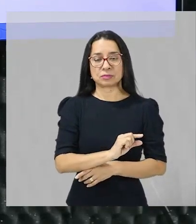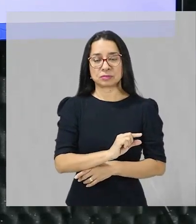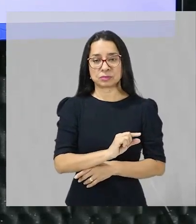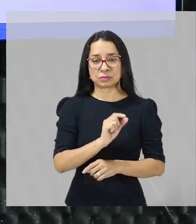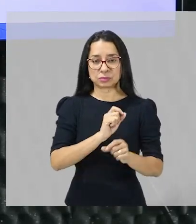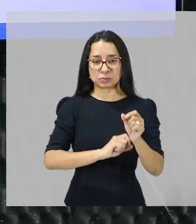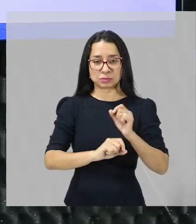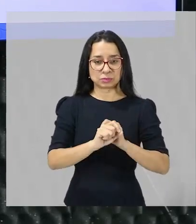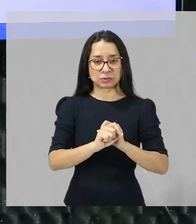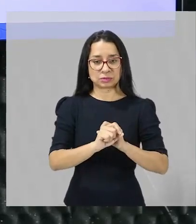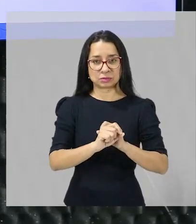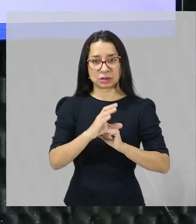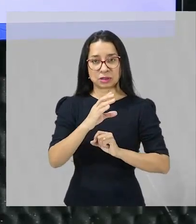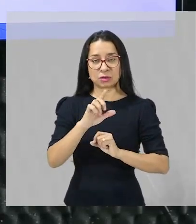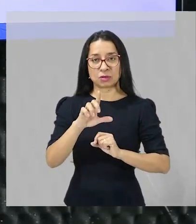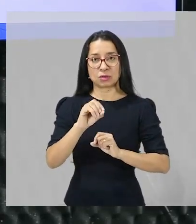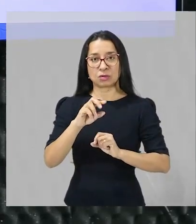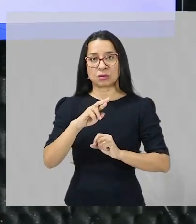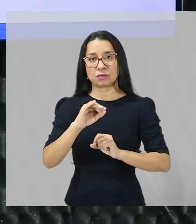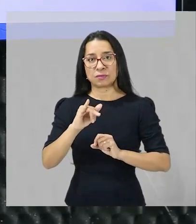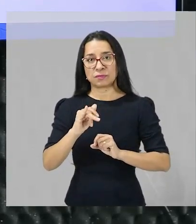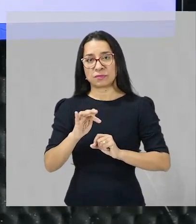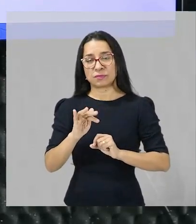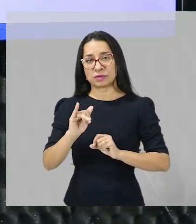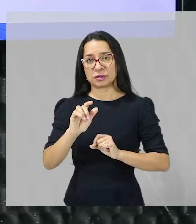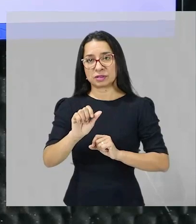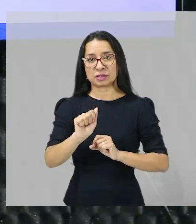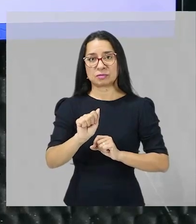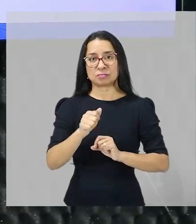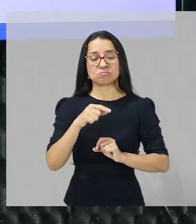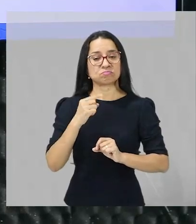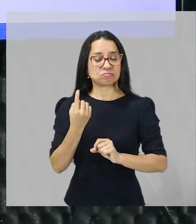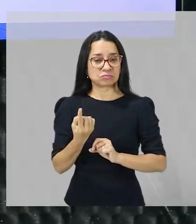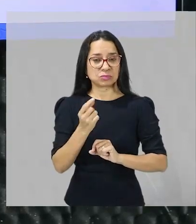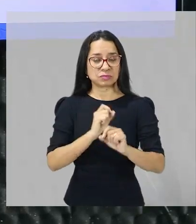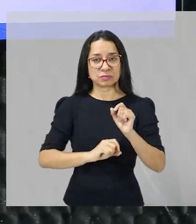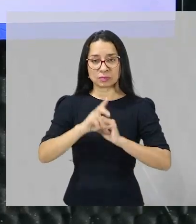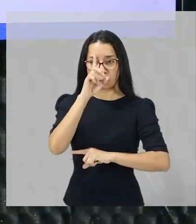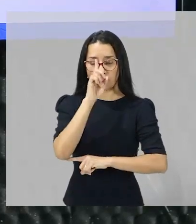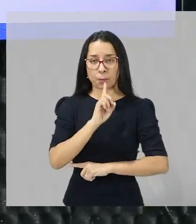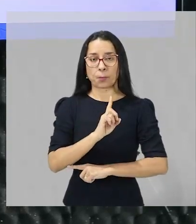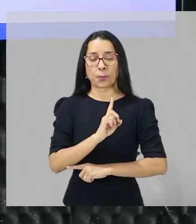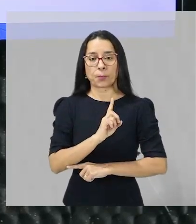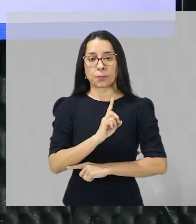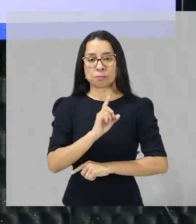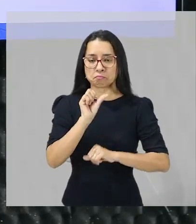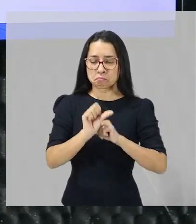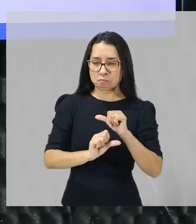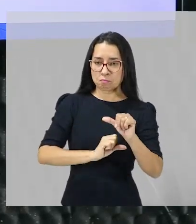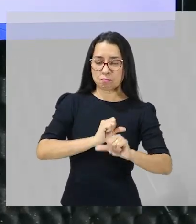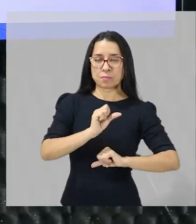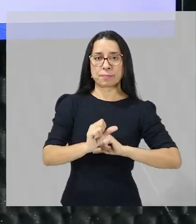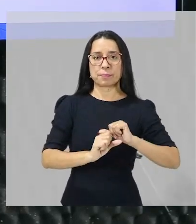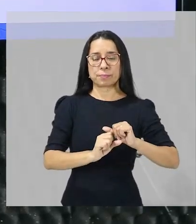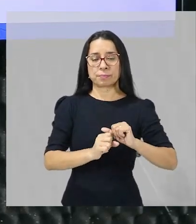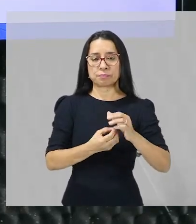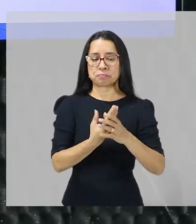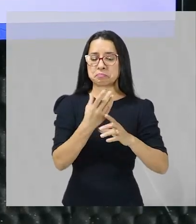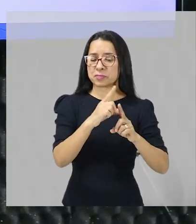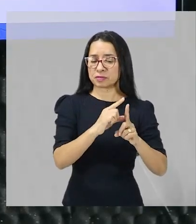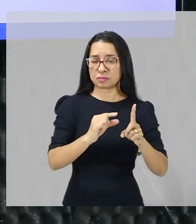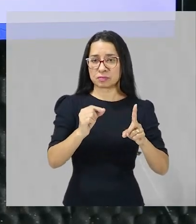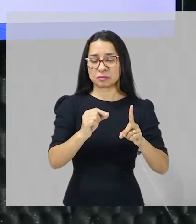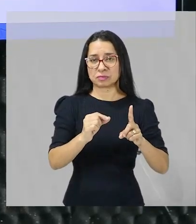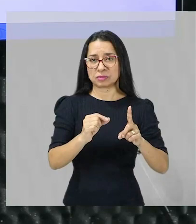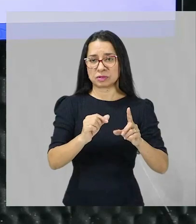tá? Que é a clorofila, e, consequentemente, ela vai ficar amarelada. Então, nós sabemos que, ao final do